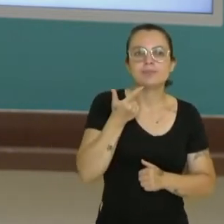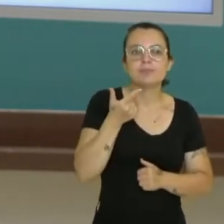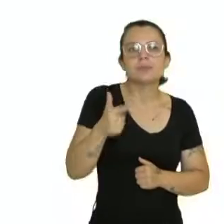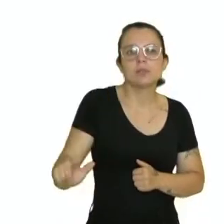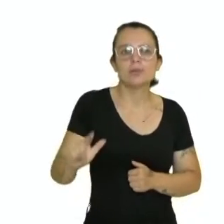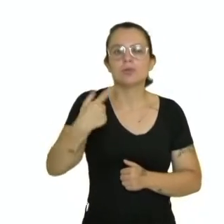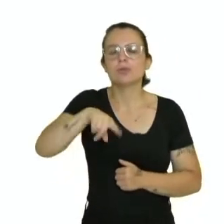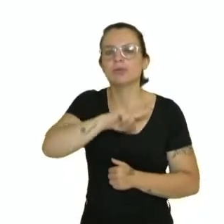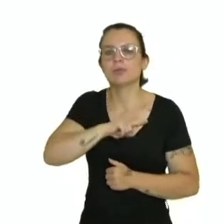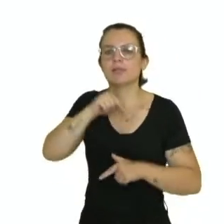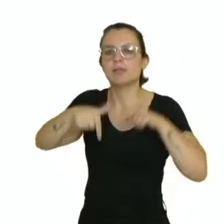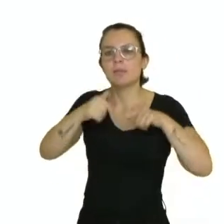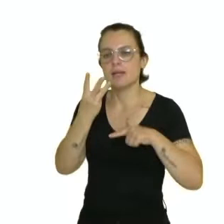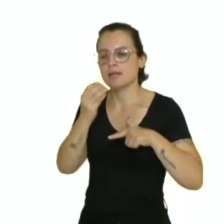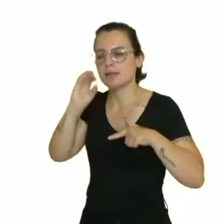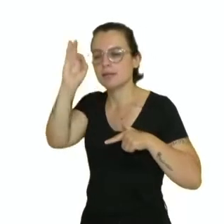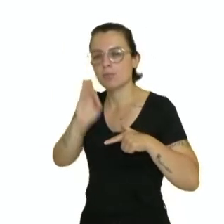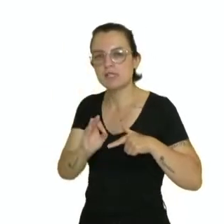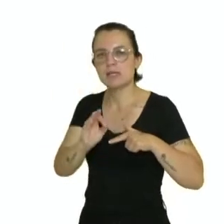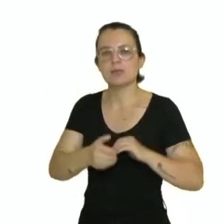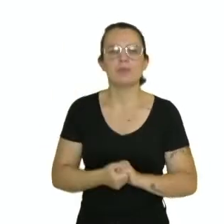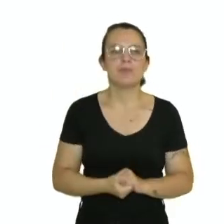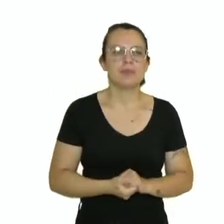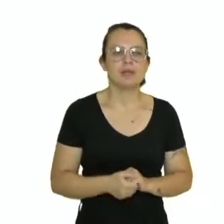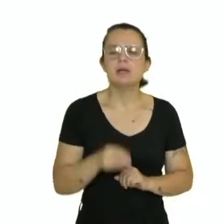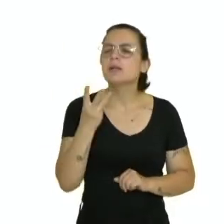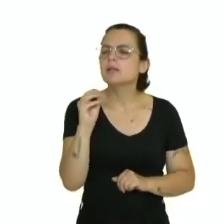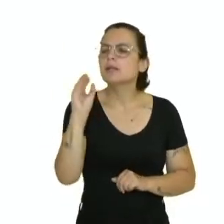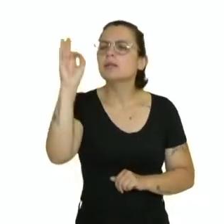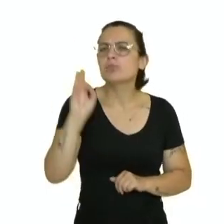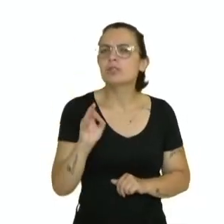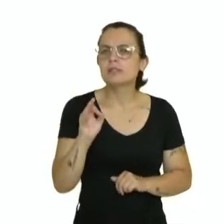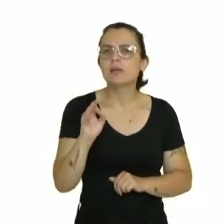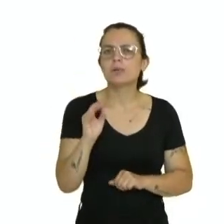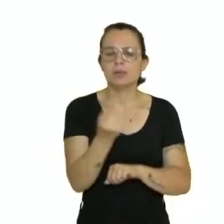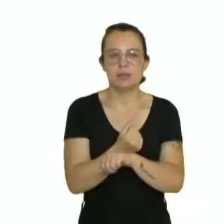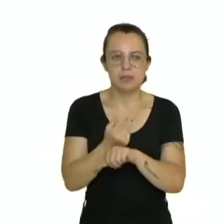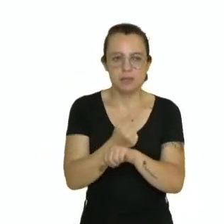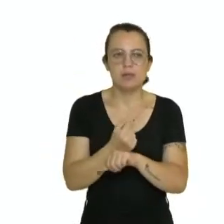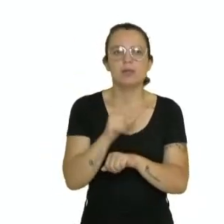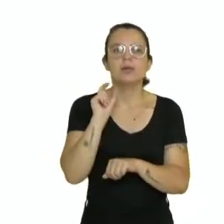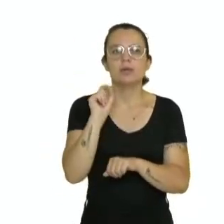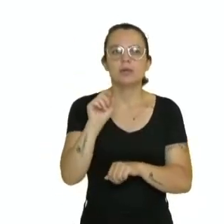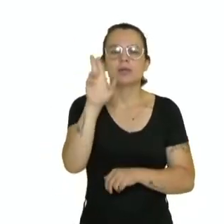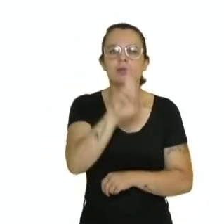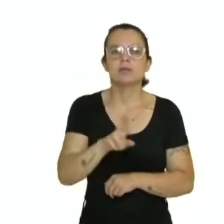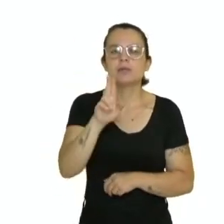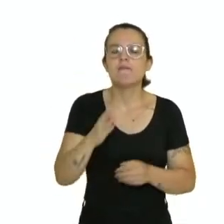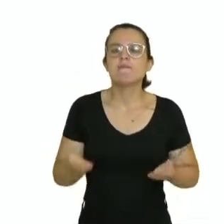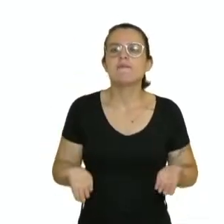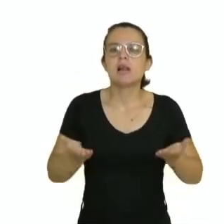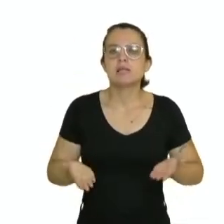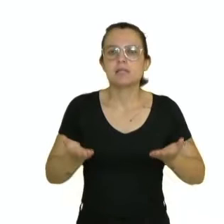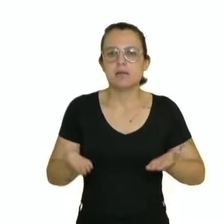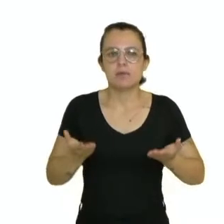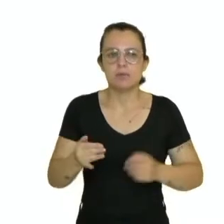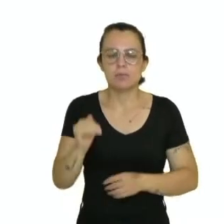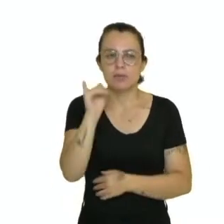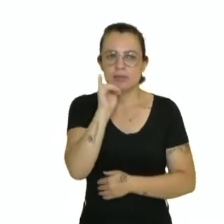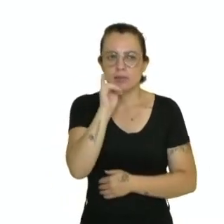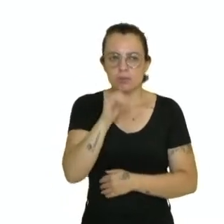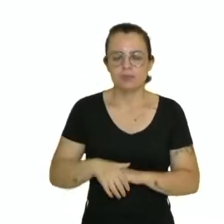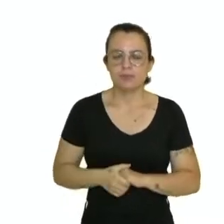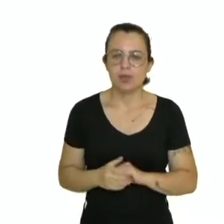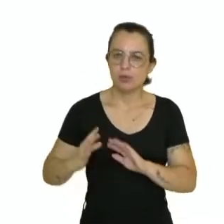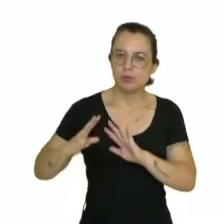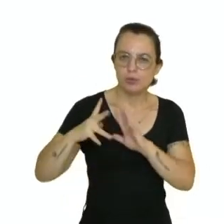agora os 30%. Esses 30% da sua renda deve ser usado para gastos flexíveis, ou seja, tudo que